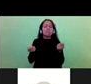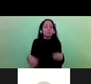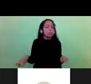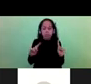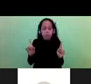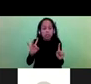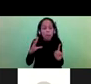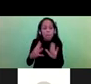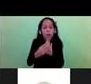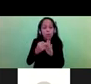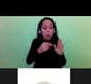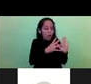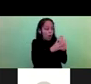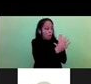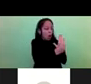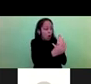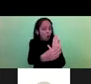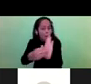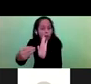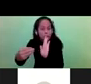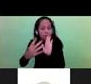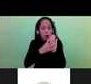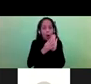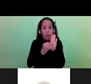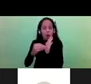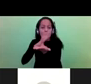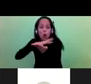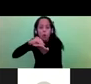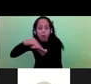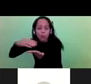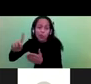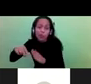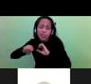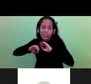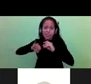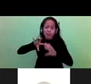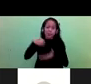fordista. E a nossa educação ainda é muito fordista.